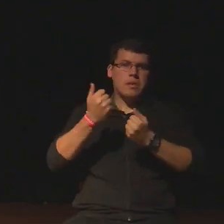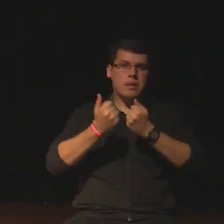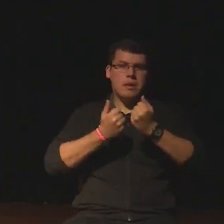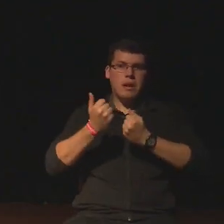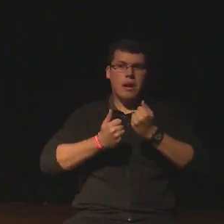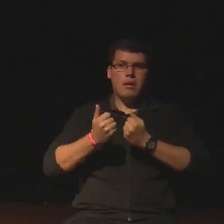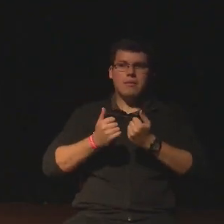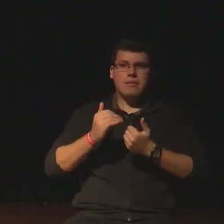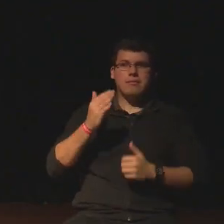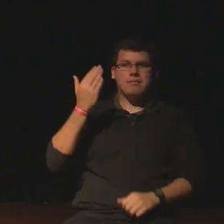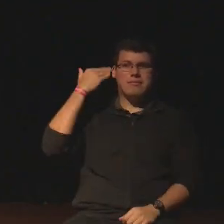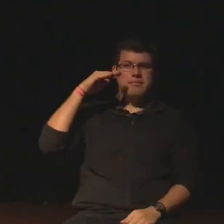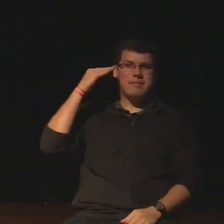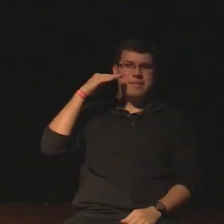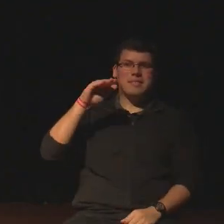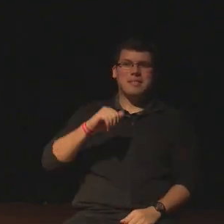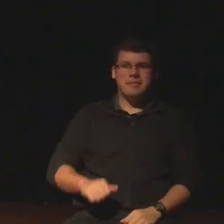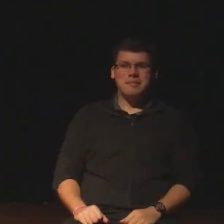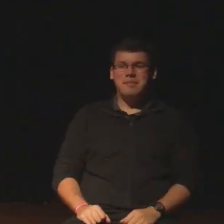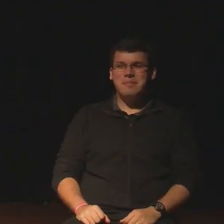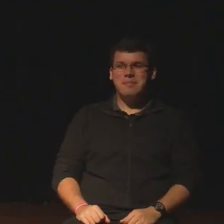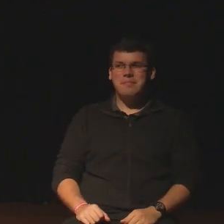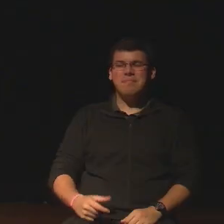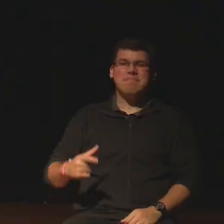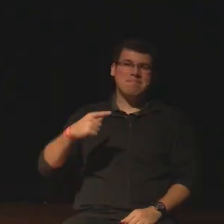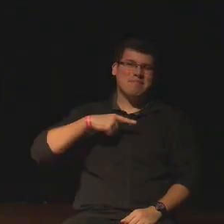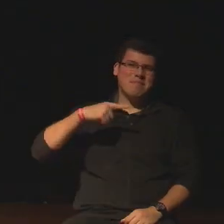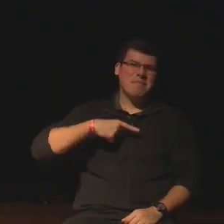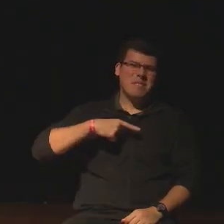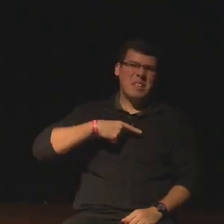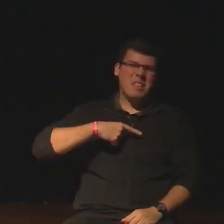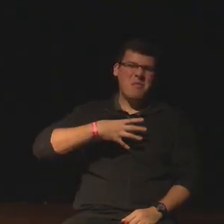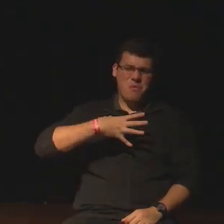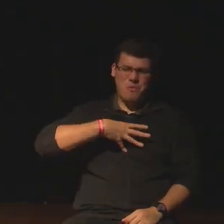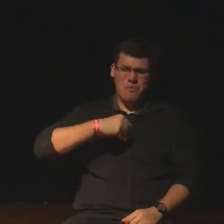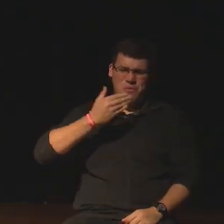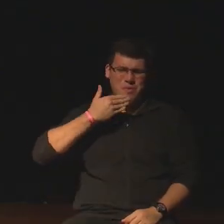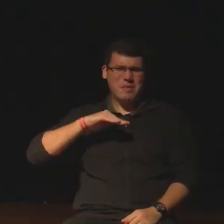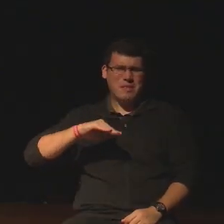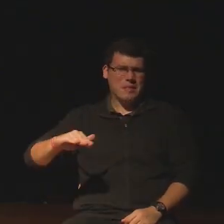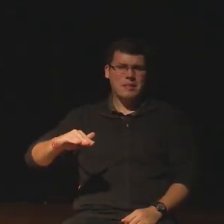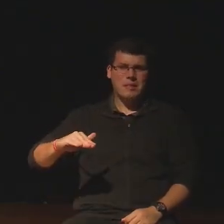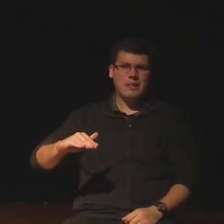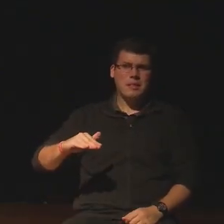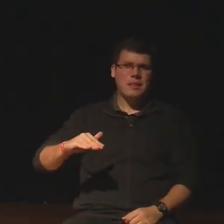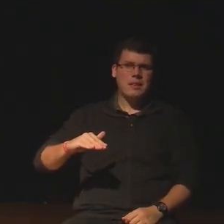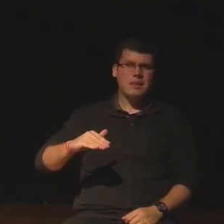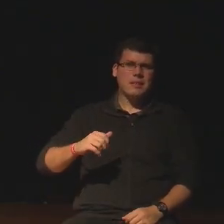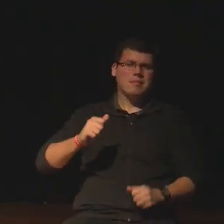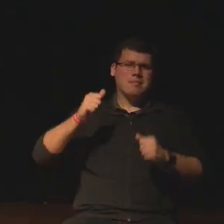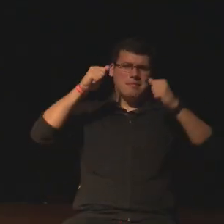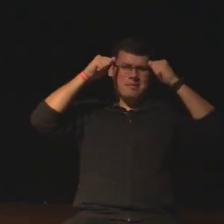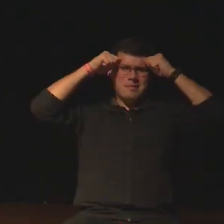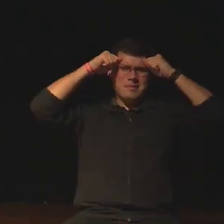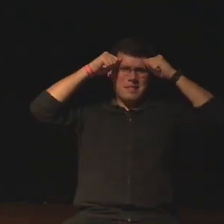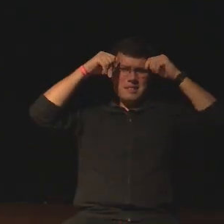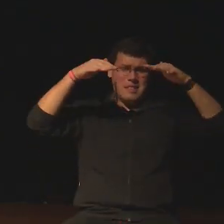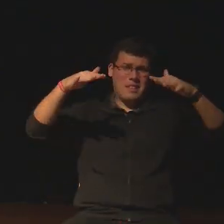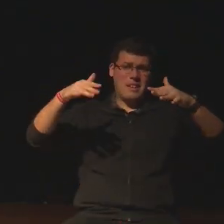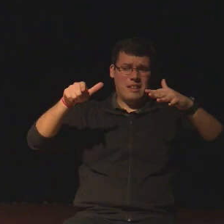Entendi. Eu tenho um filho pequeno, tipo, ele também é autista, tem